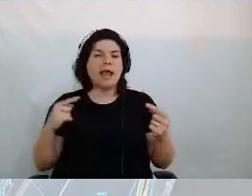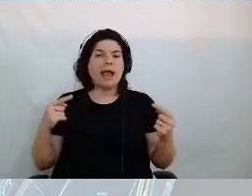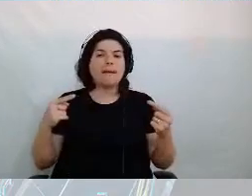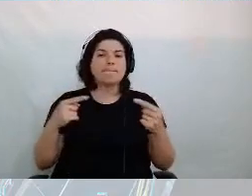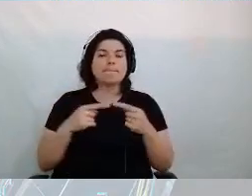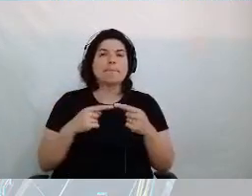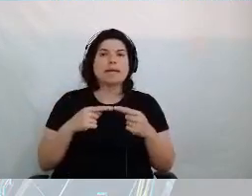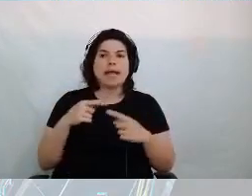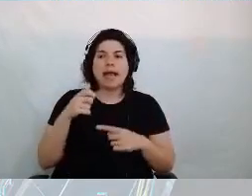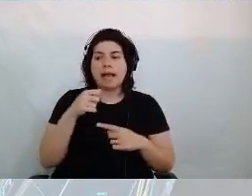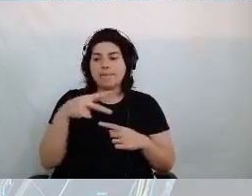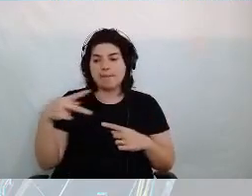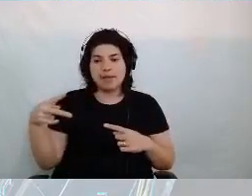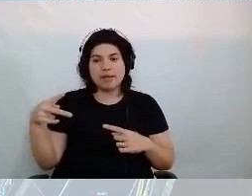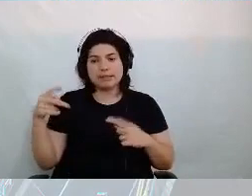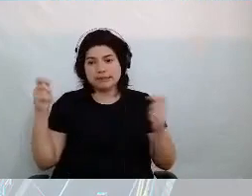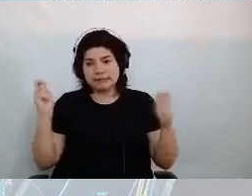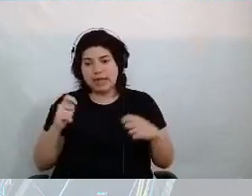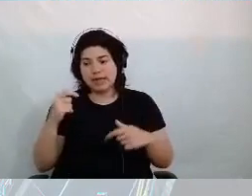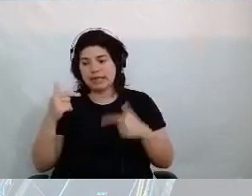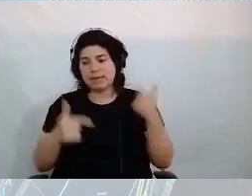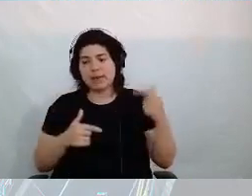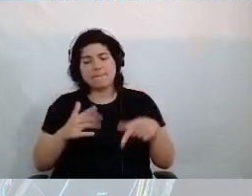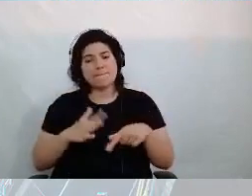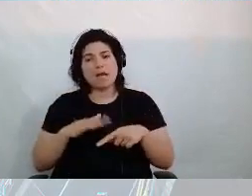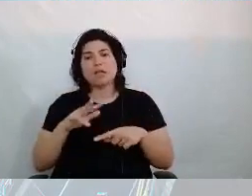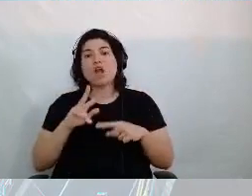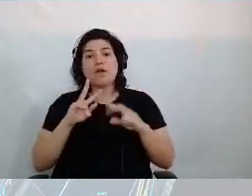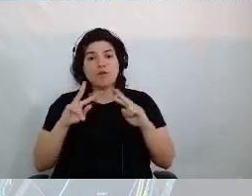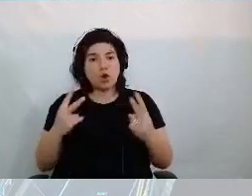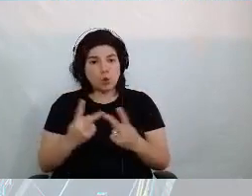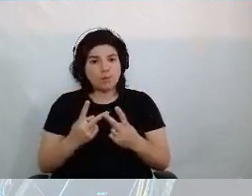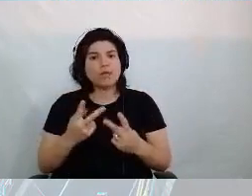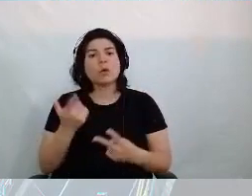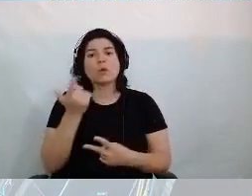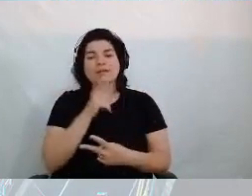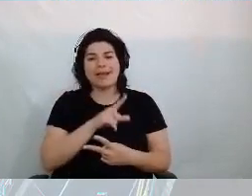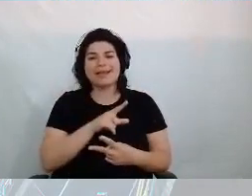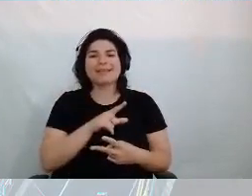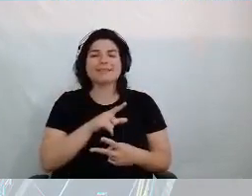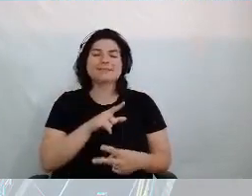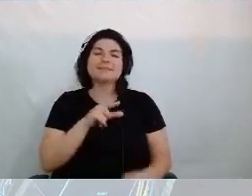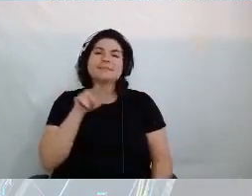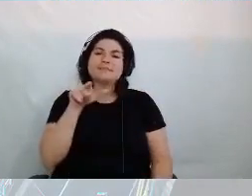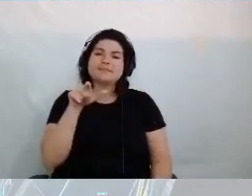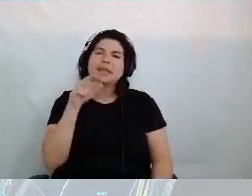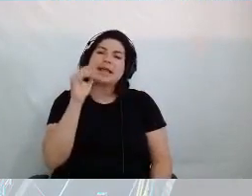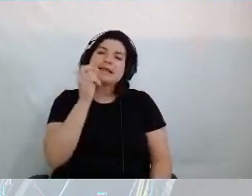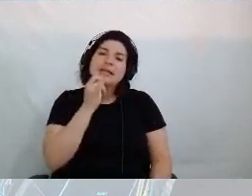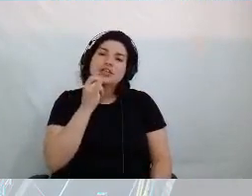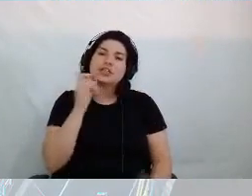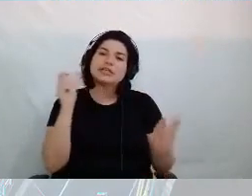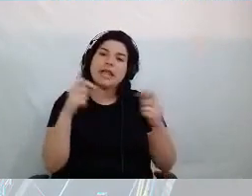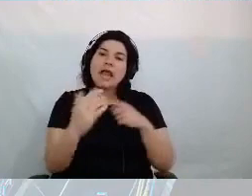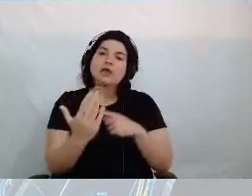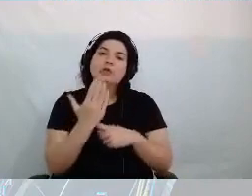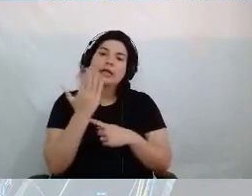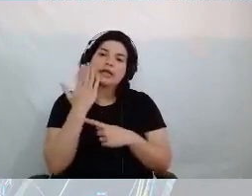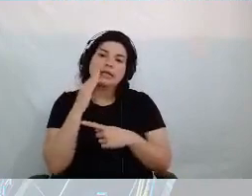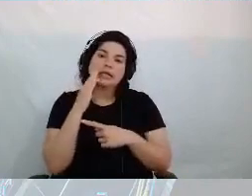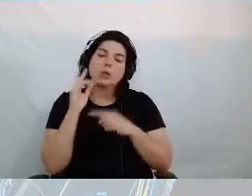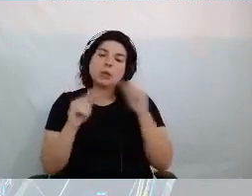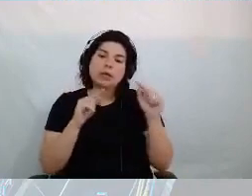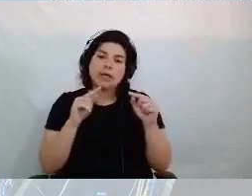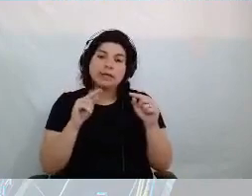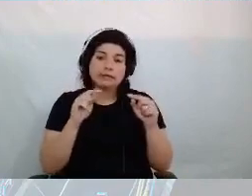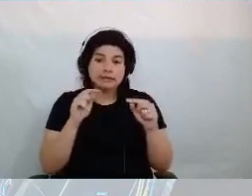aplicação trabalhando com maior volume. Acho que é legal comentar do smoke testing. O smoke testing pode me indicar se, a partir dele, se eu já não